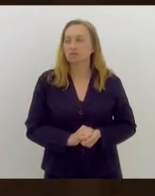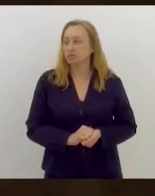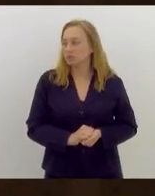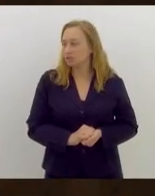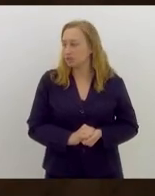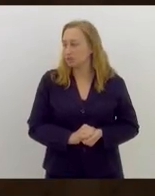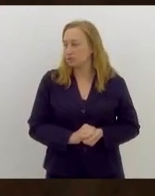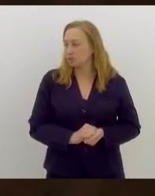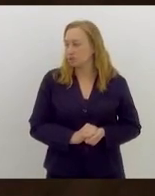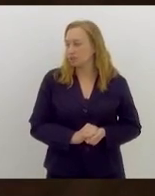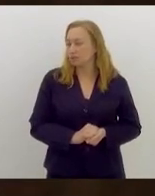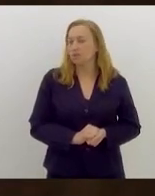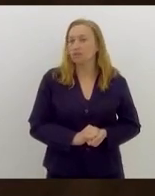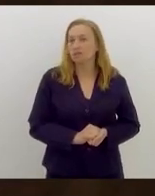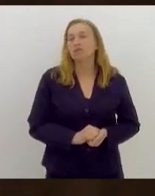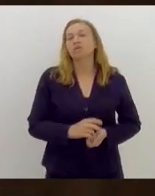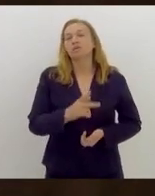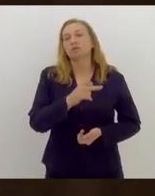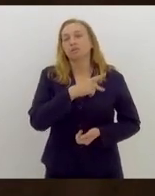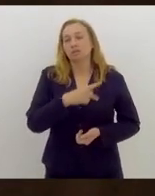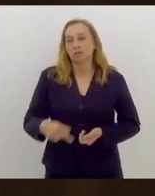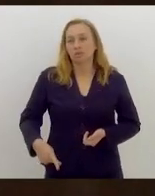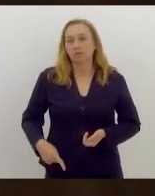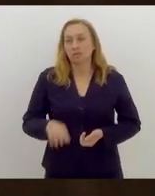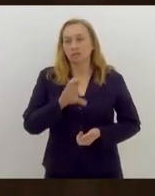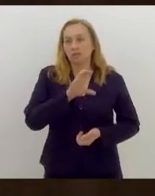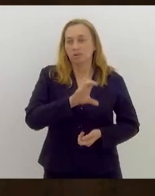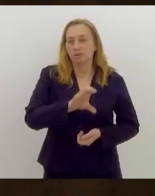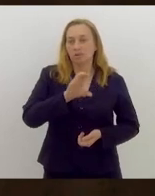o presidente da ccj